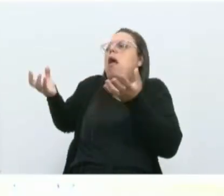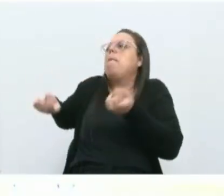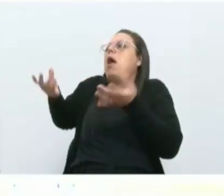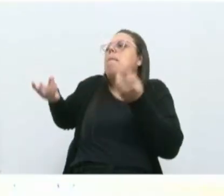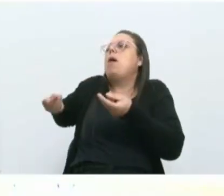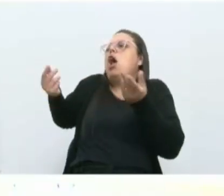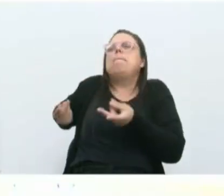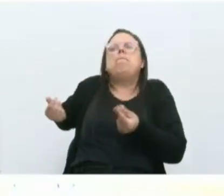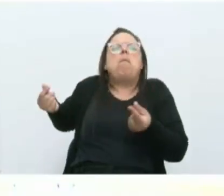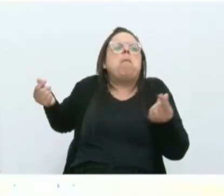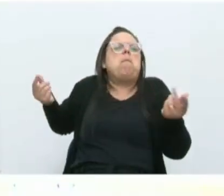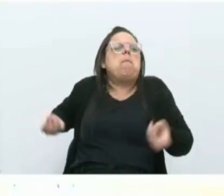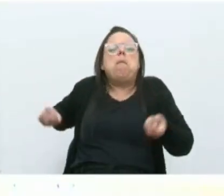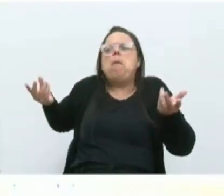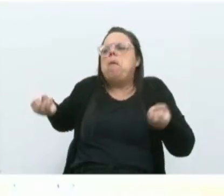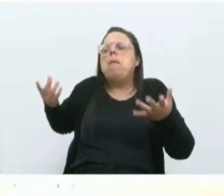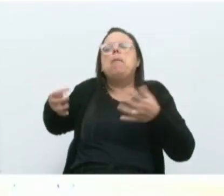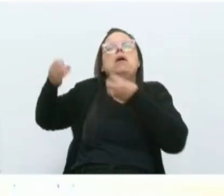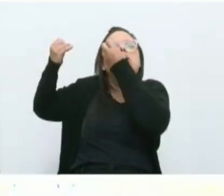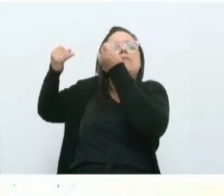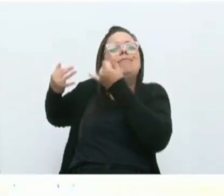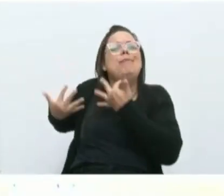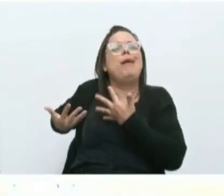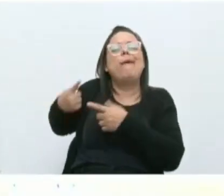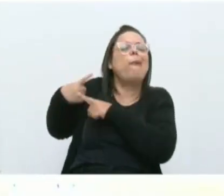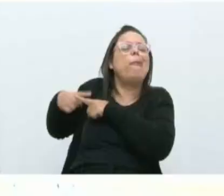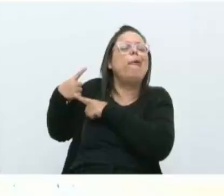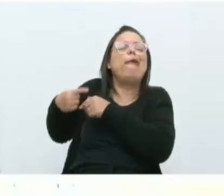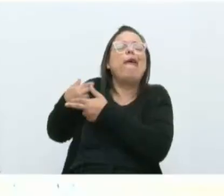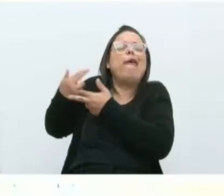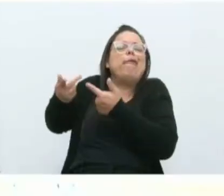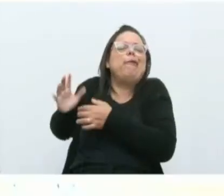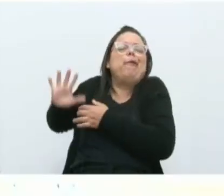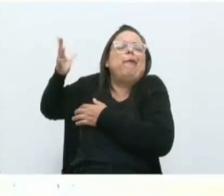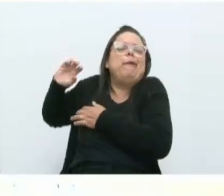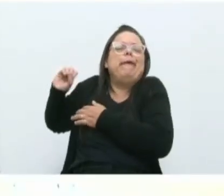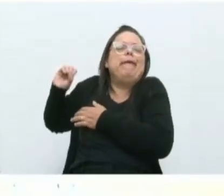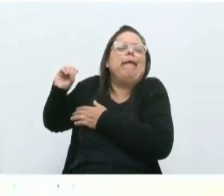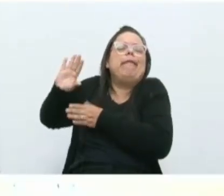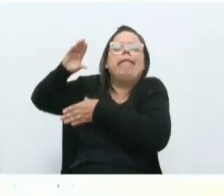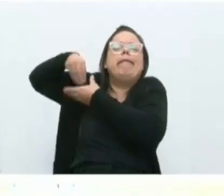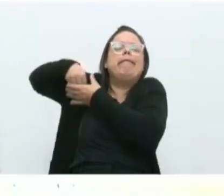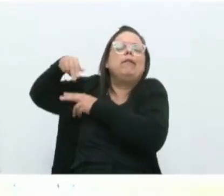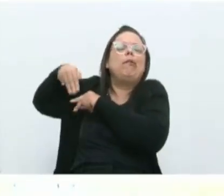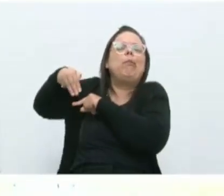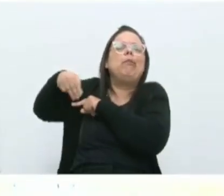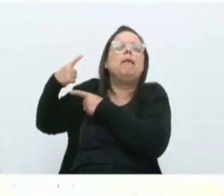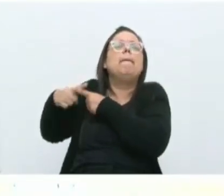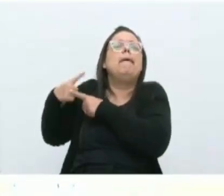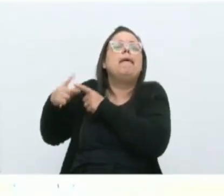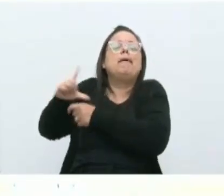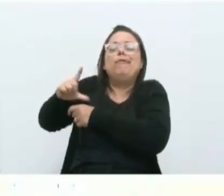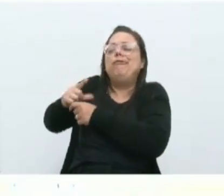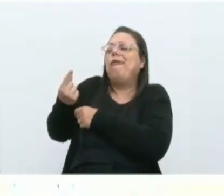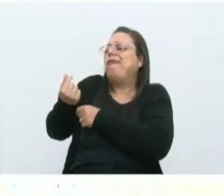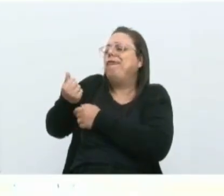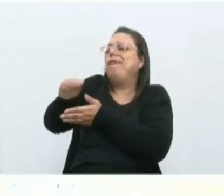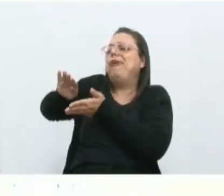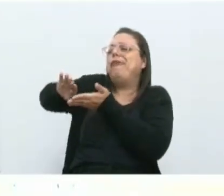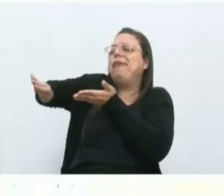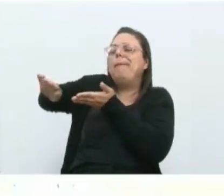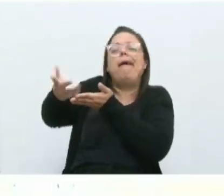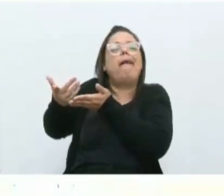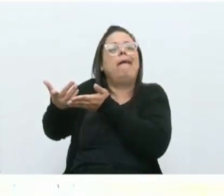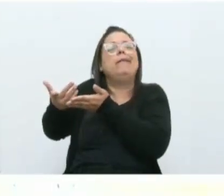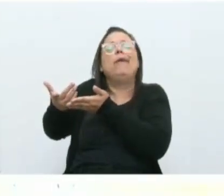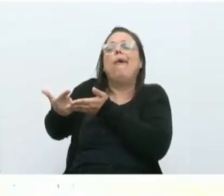para onde eles queriam, e isso explica muitas vezes o porquê que as coisas não aconteciam no município. Porque existia um dinheiro separado para uma